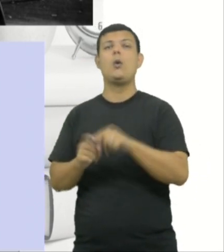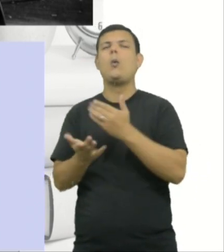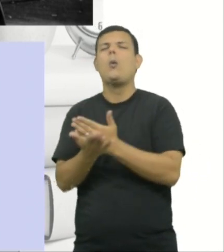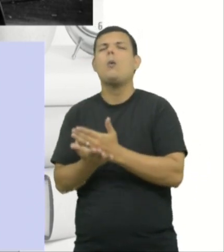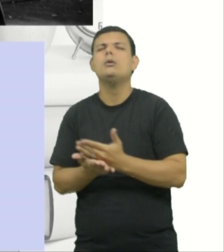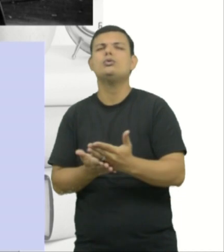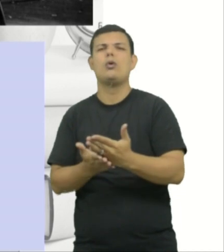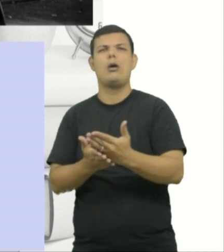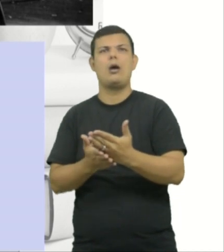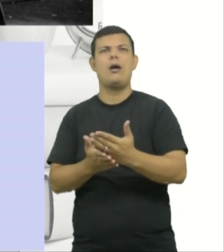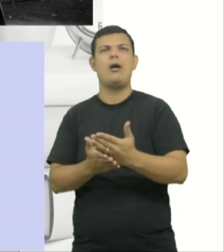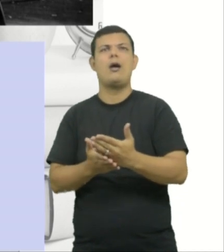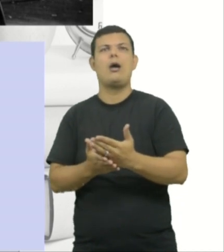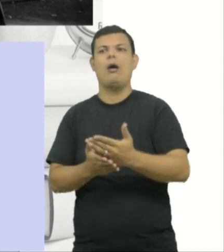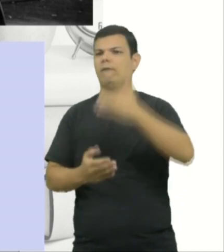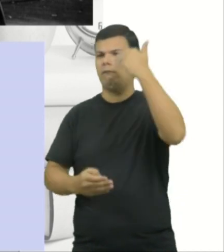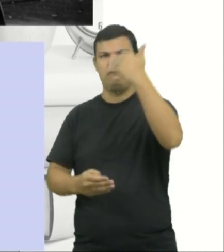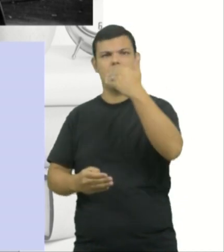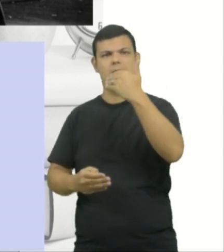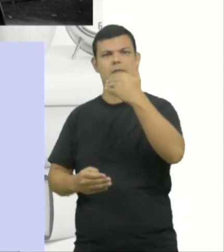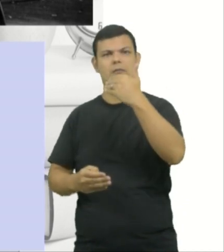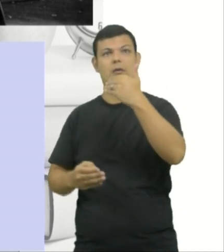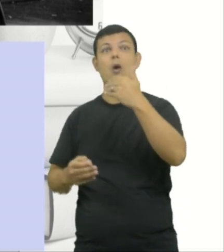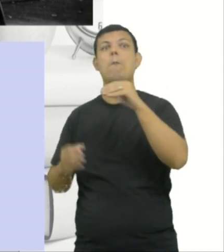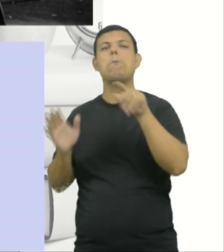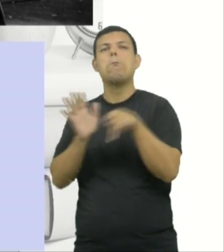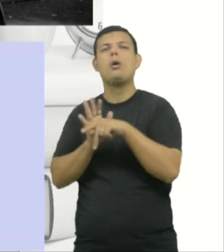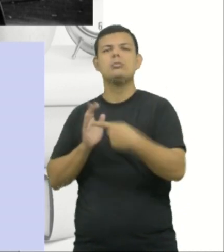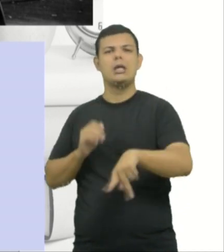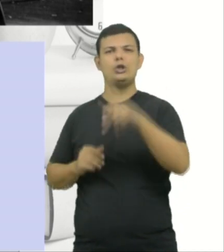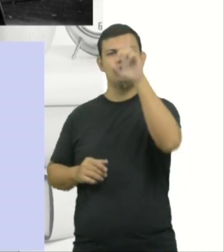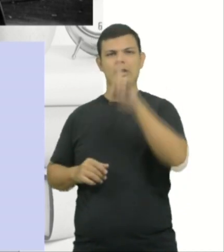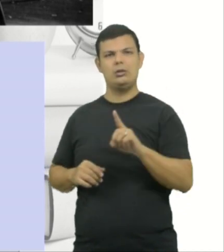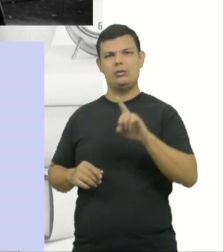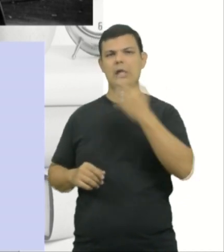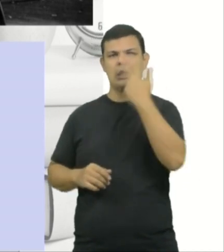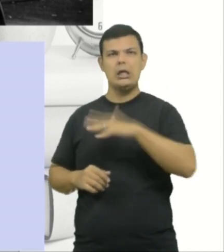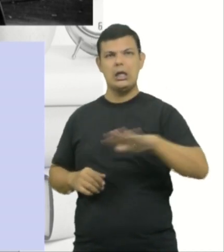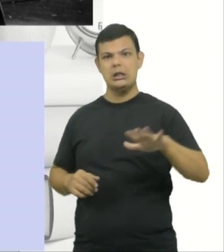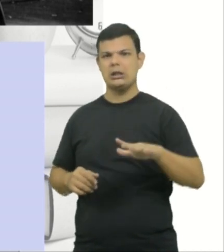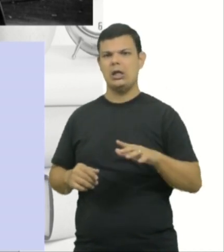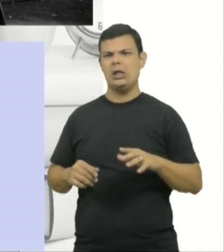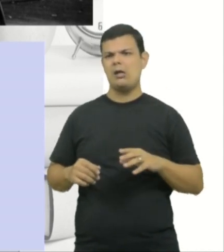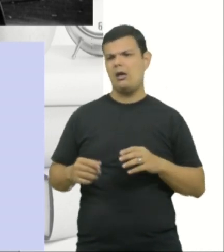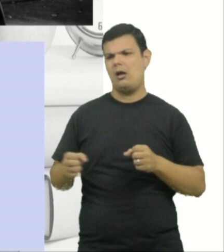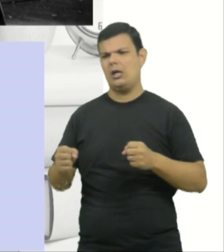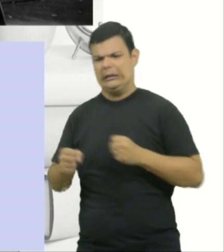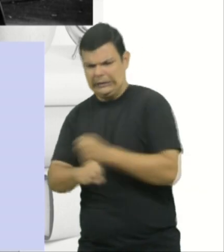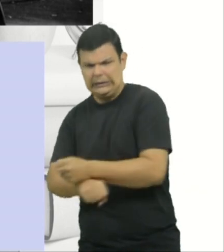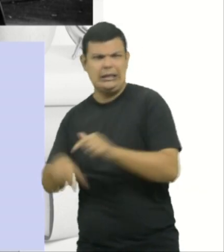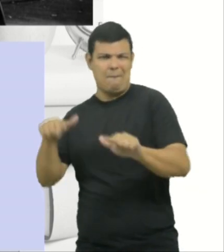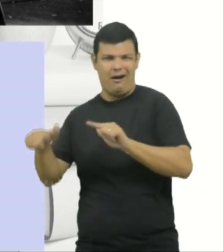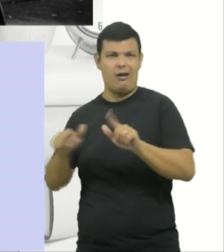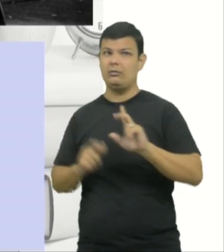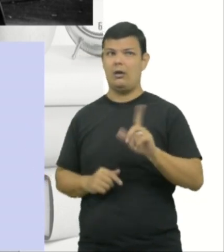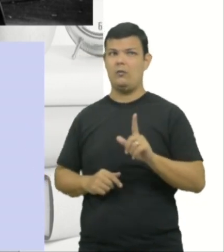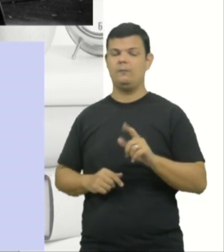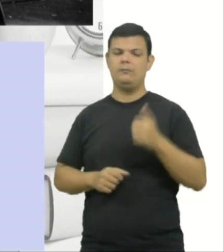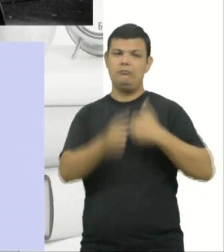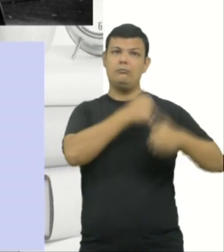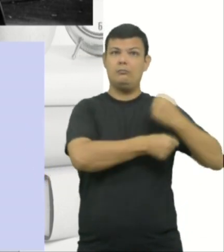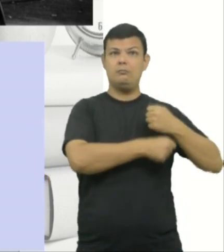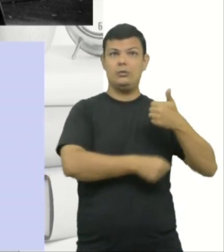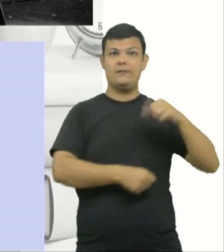a fechar, né, o direito da criança e impedir que a criança fosse explorada. Então nós temos, em